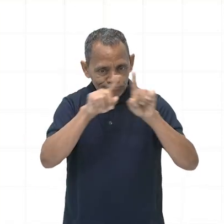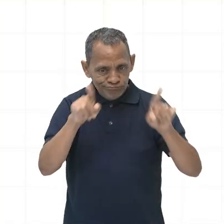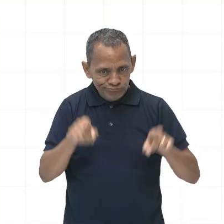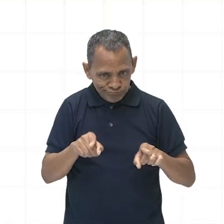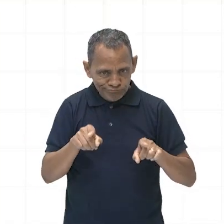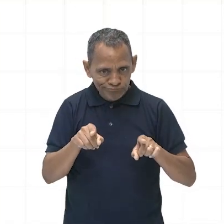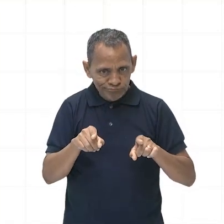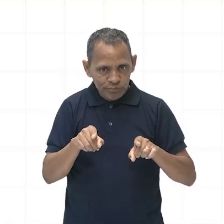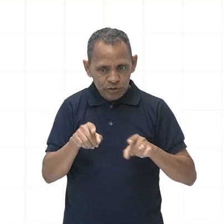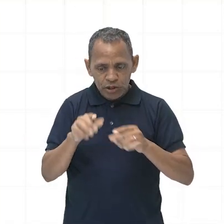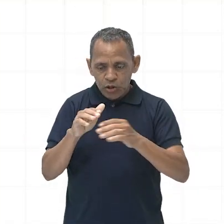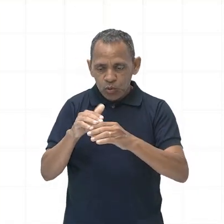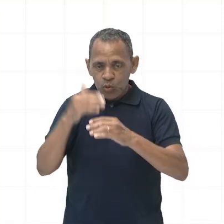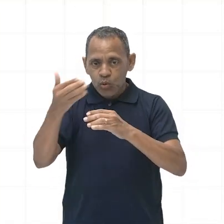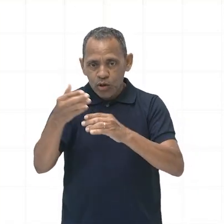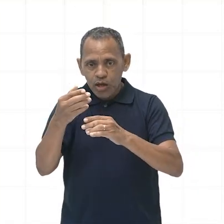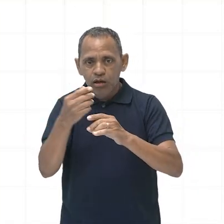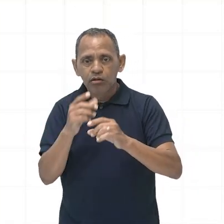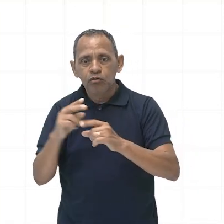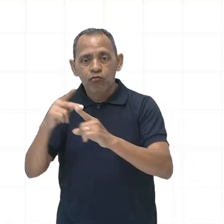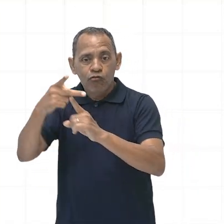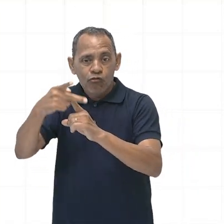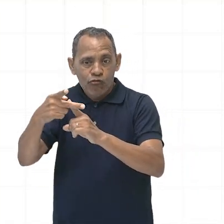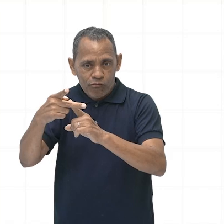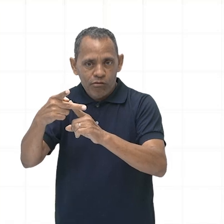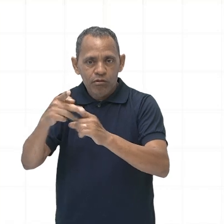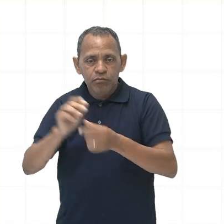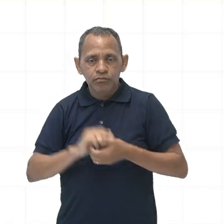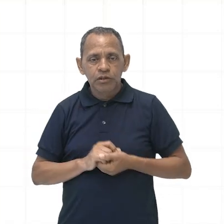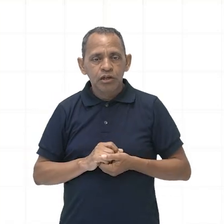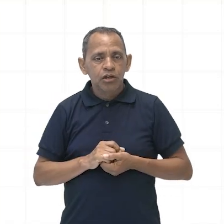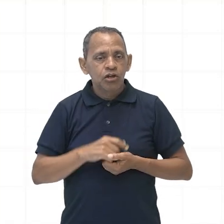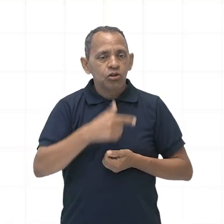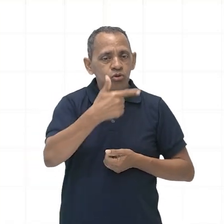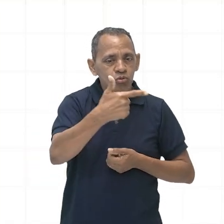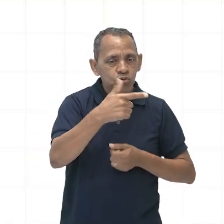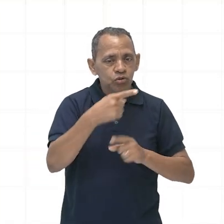expoente que está do lado de fora. Então, vai ficar 2 vezes 4.